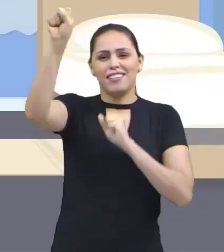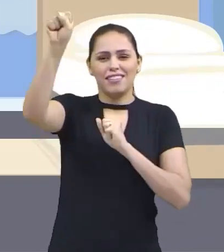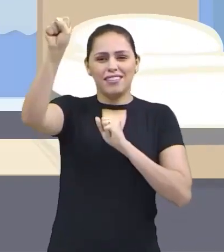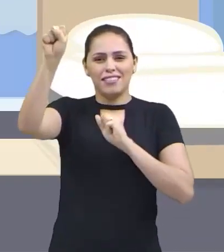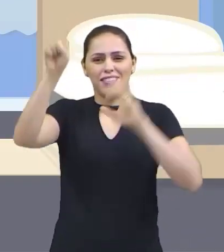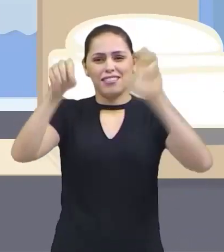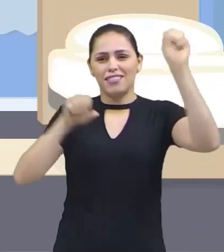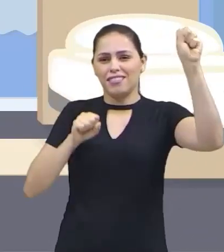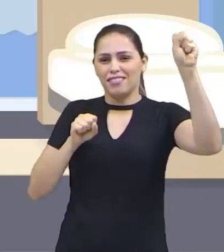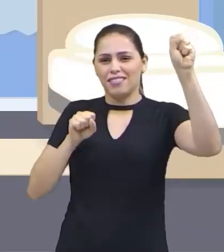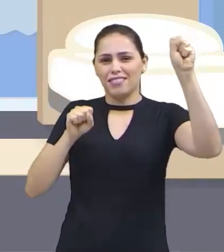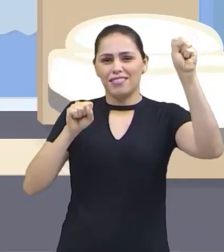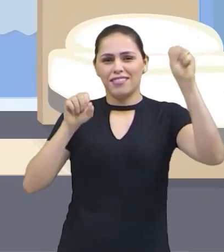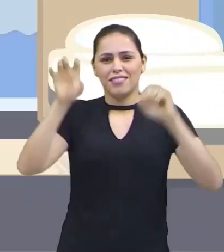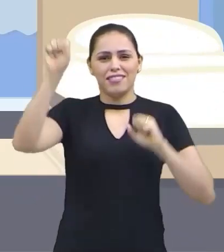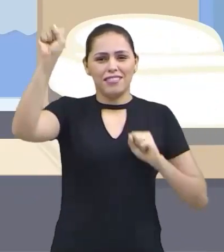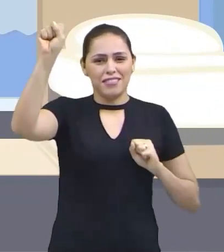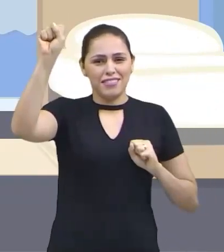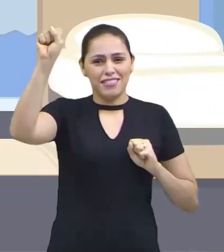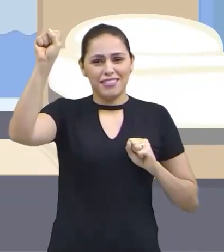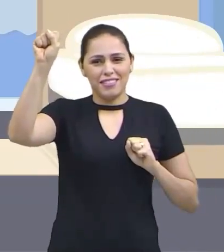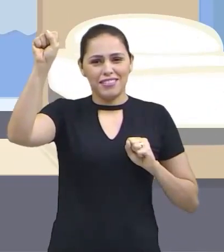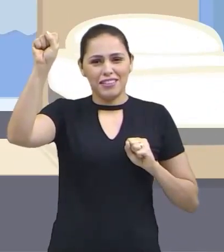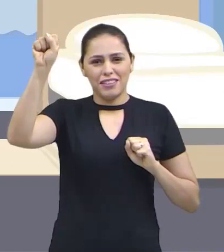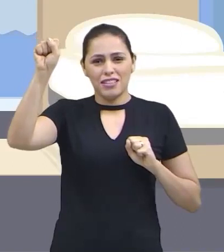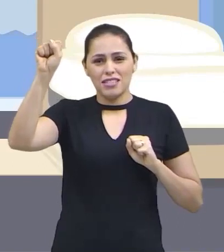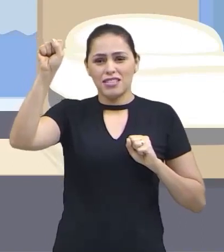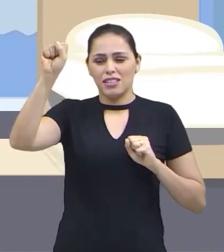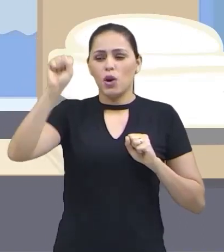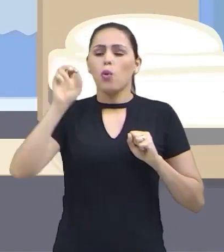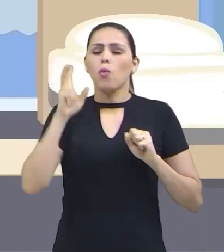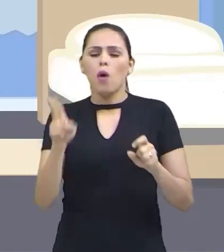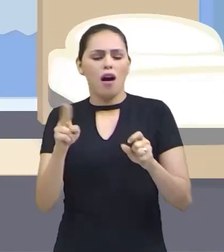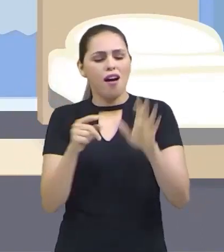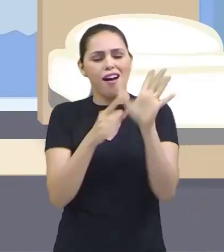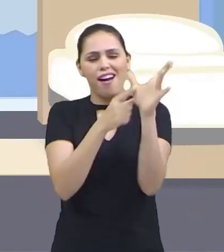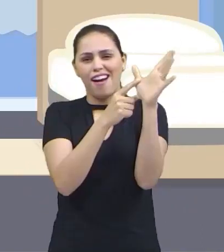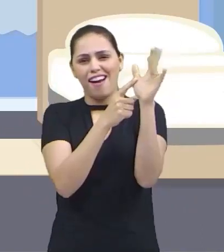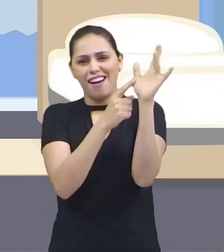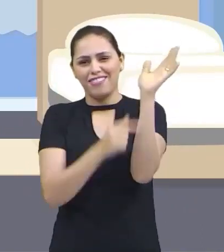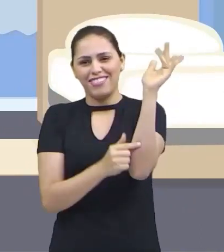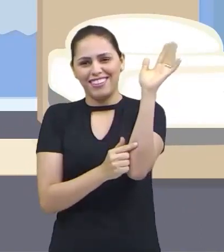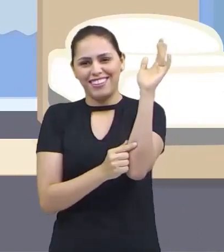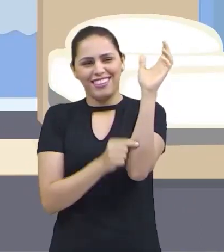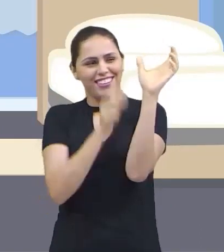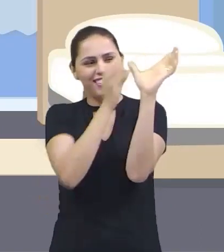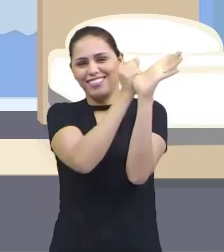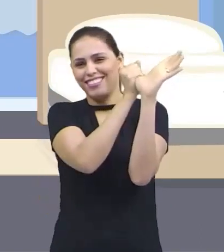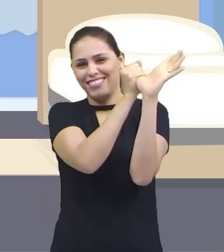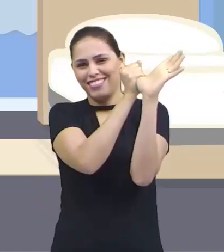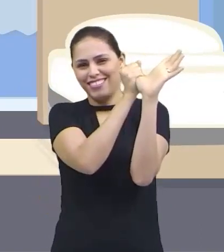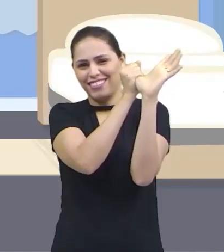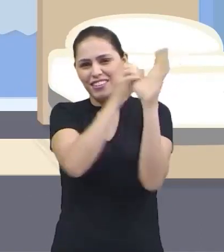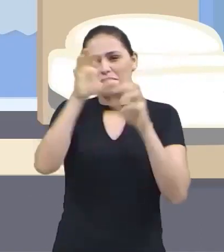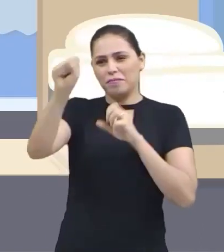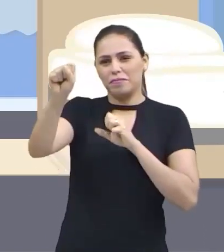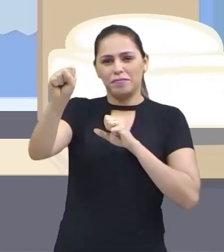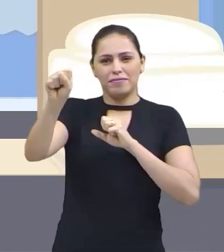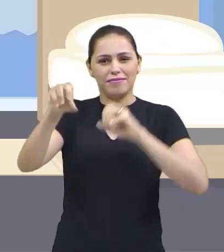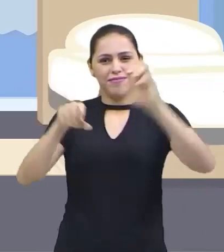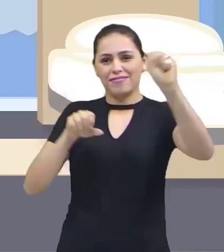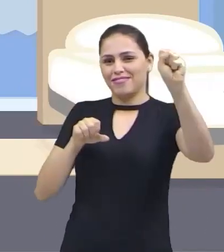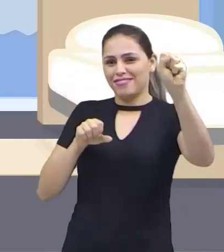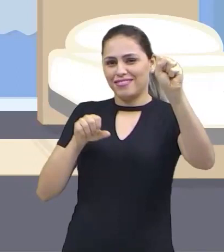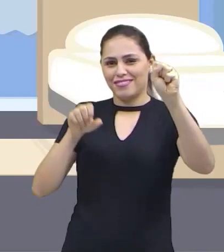mão, pegou com a outra. Isso! Volta agora! Passeio do Tarzan! Pegou com uma mão, pegou com a outra, pegou com uma